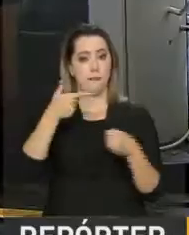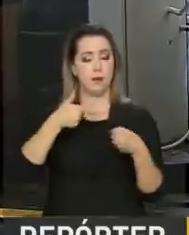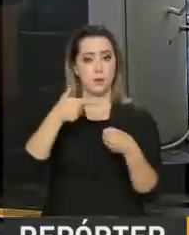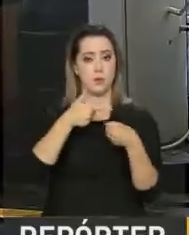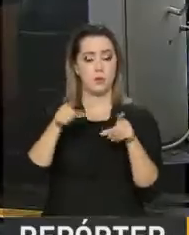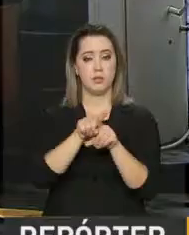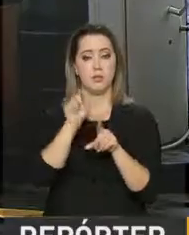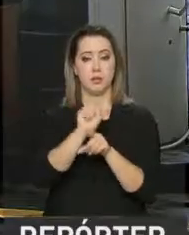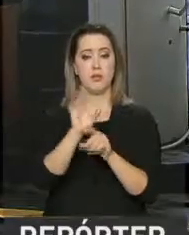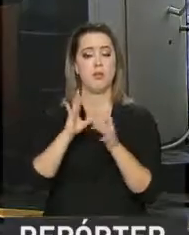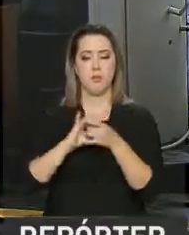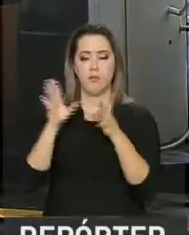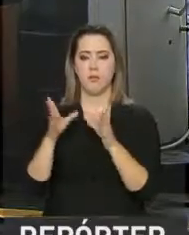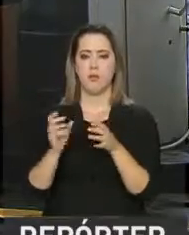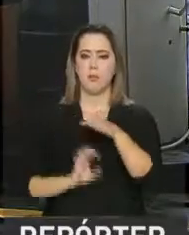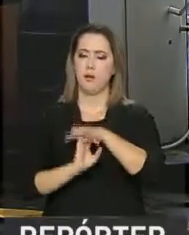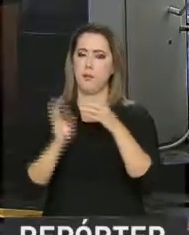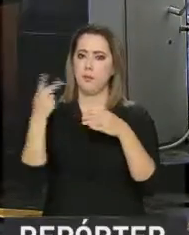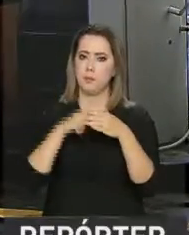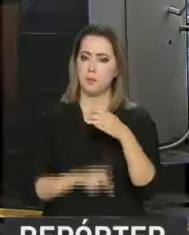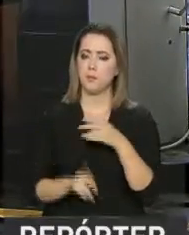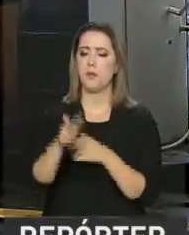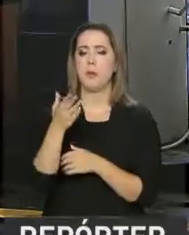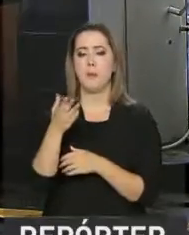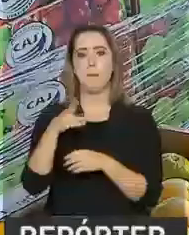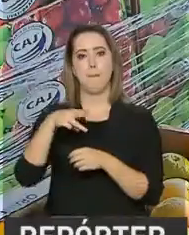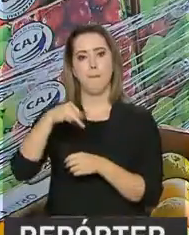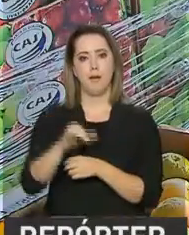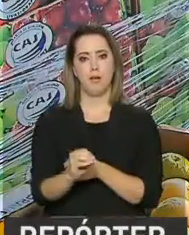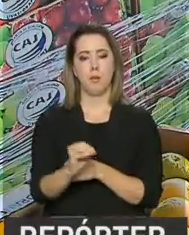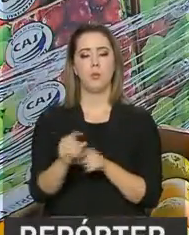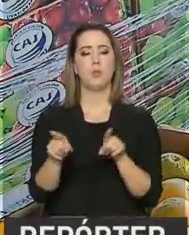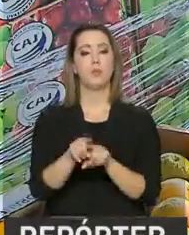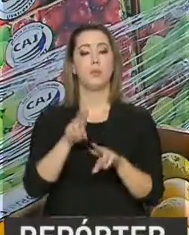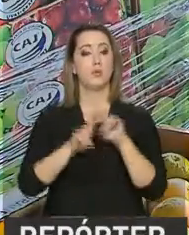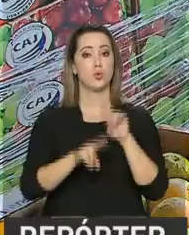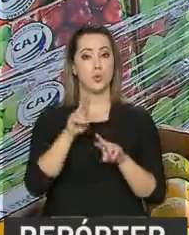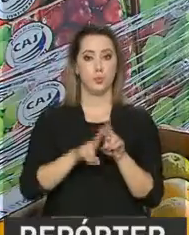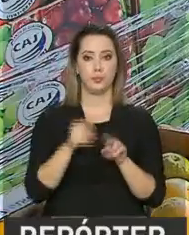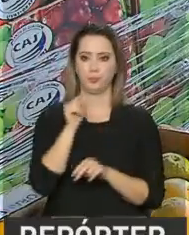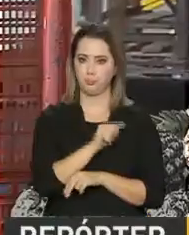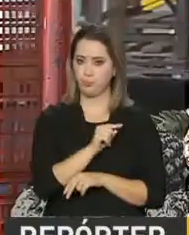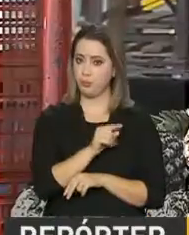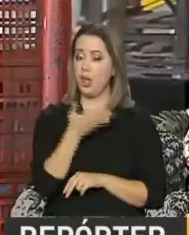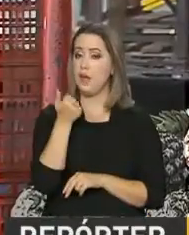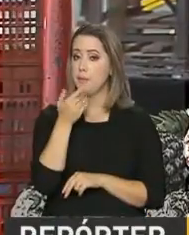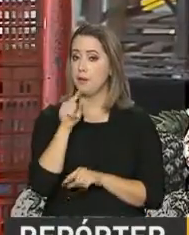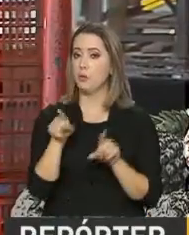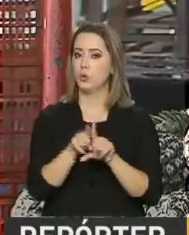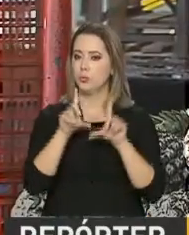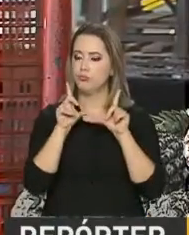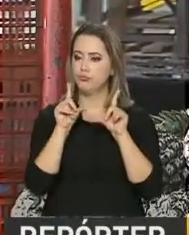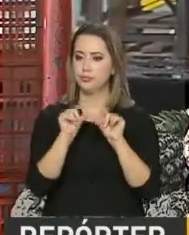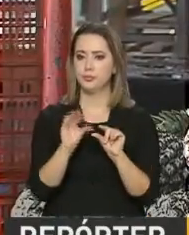gasolina, autorizadas pela Petrobras no final de maio e em junho. Já os alimentos, de acordo com o IBGE, registraram queda